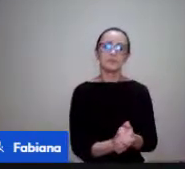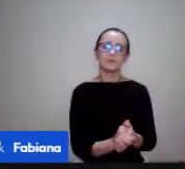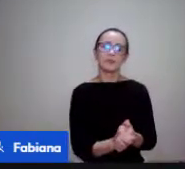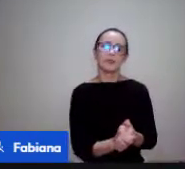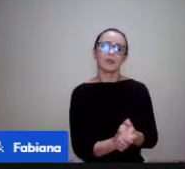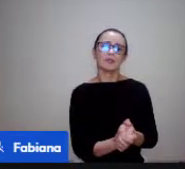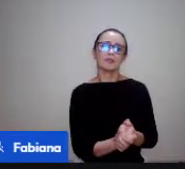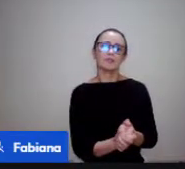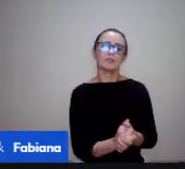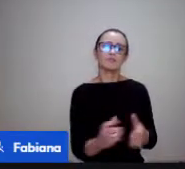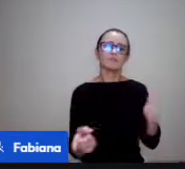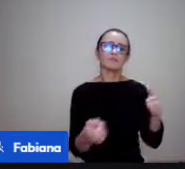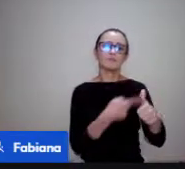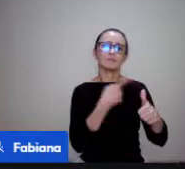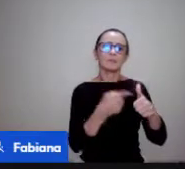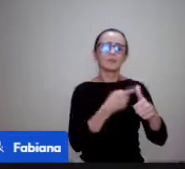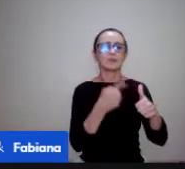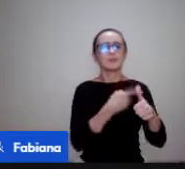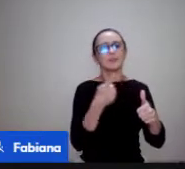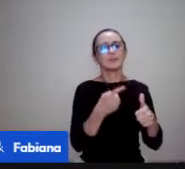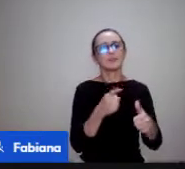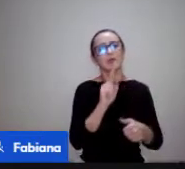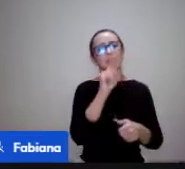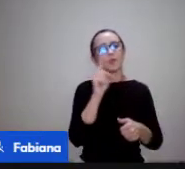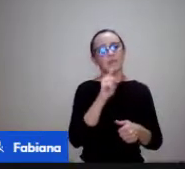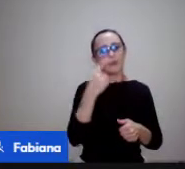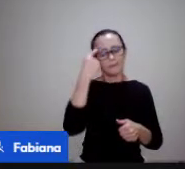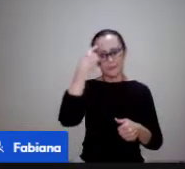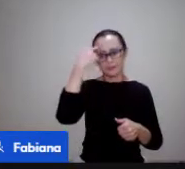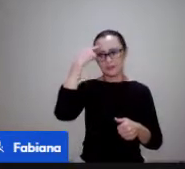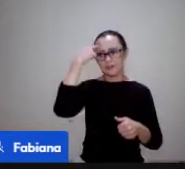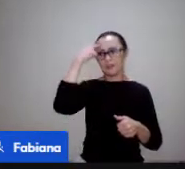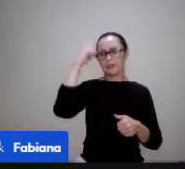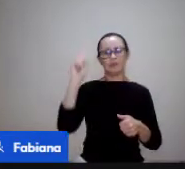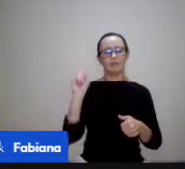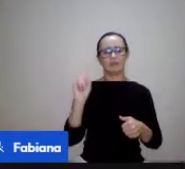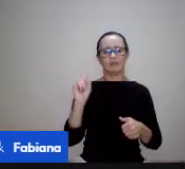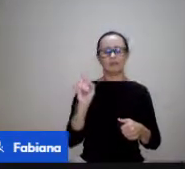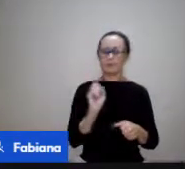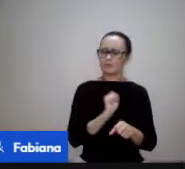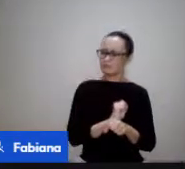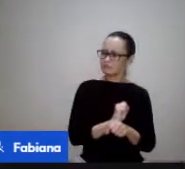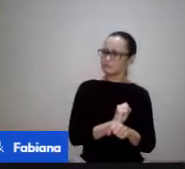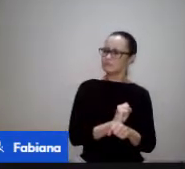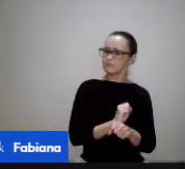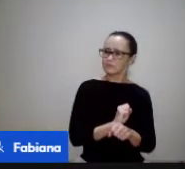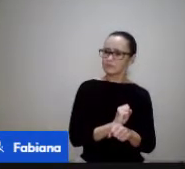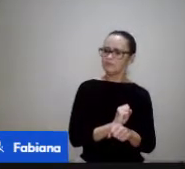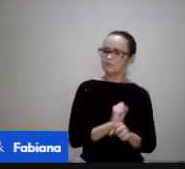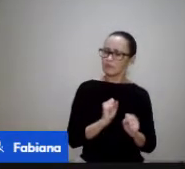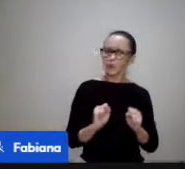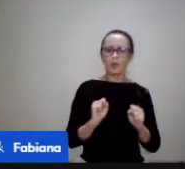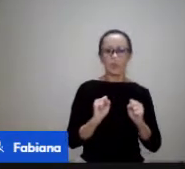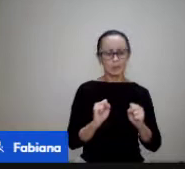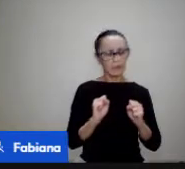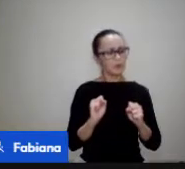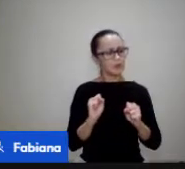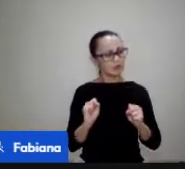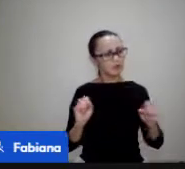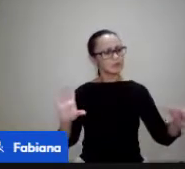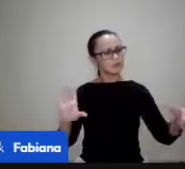ideia é quebra de rupturas, de pensamentos, para que a gente possa desenvolver, então, uma